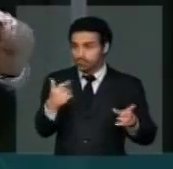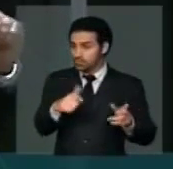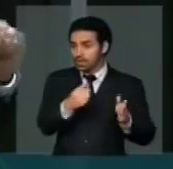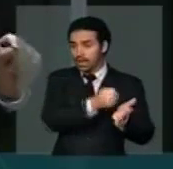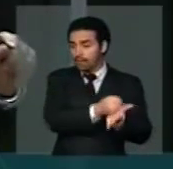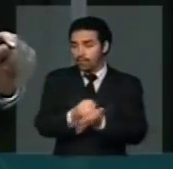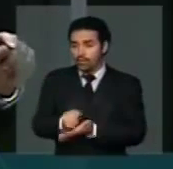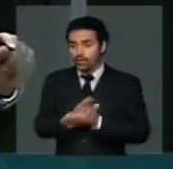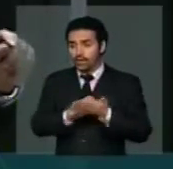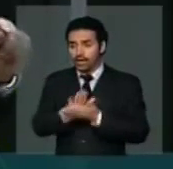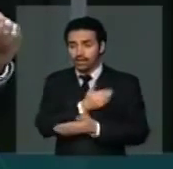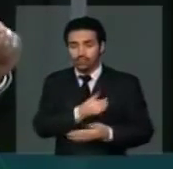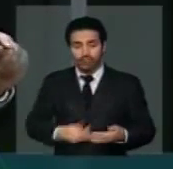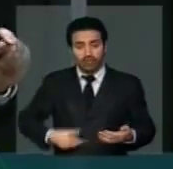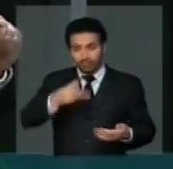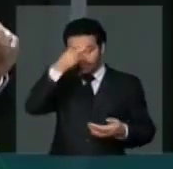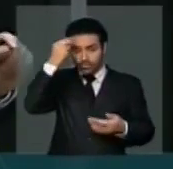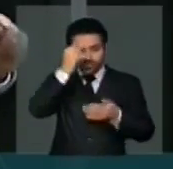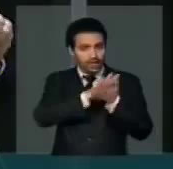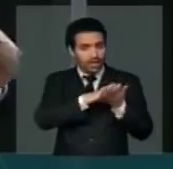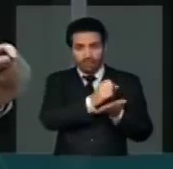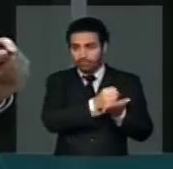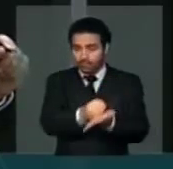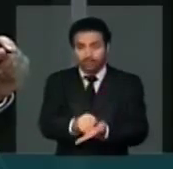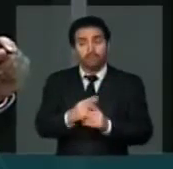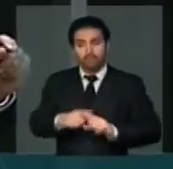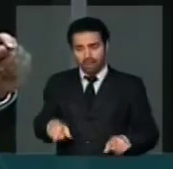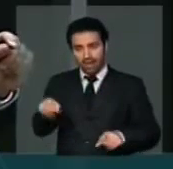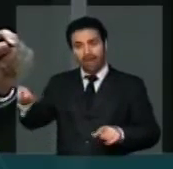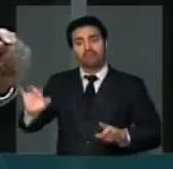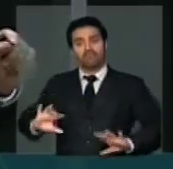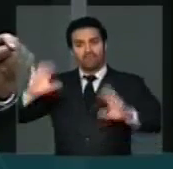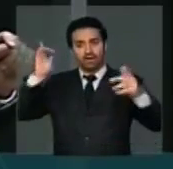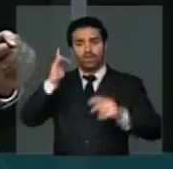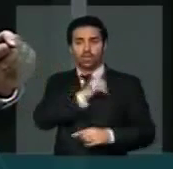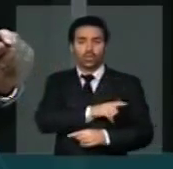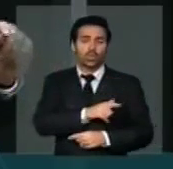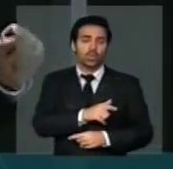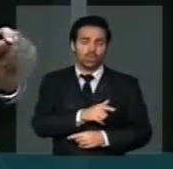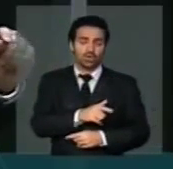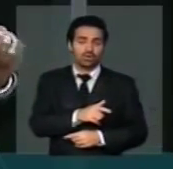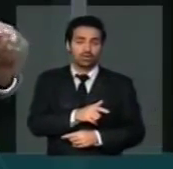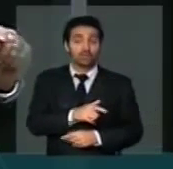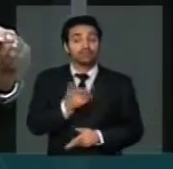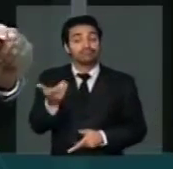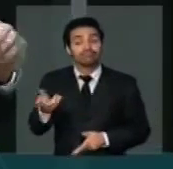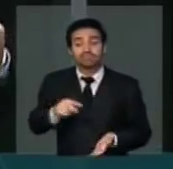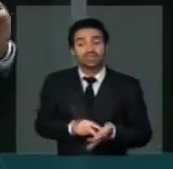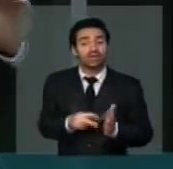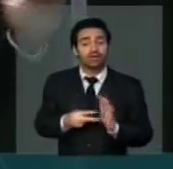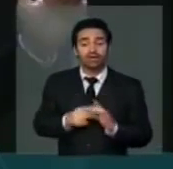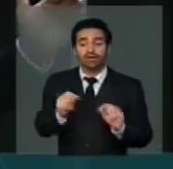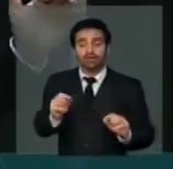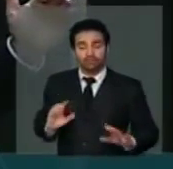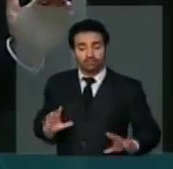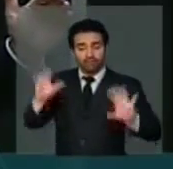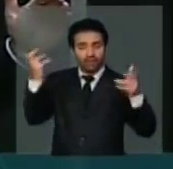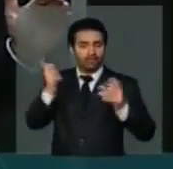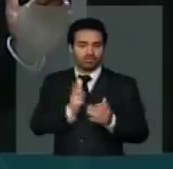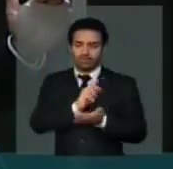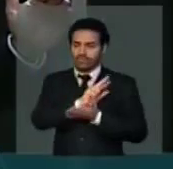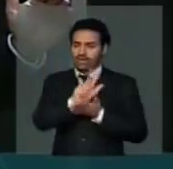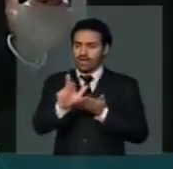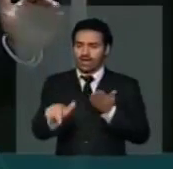do poder público, a festa pôde se realizar, e é uma festa que tem diversas